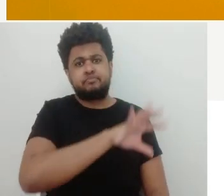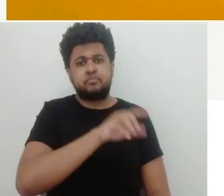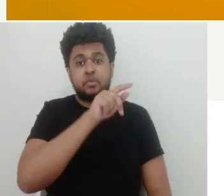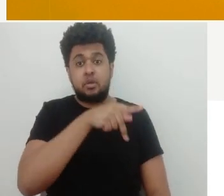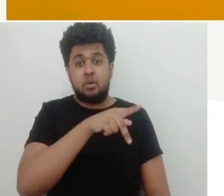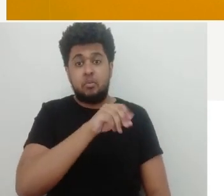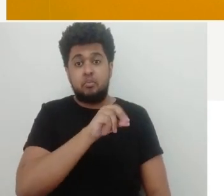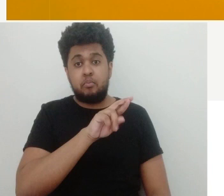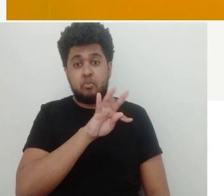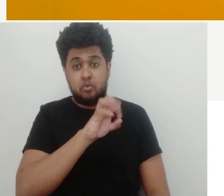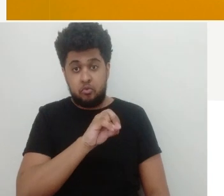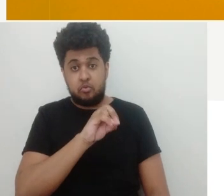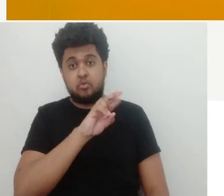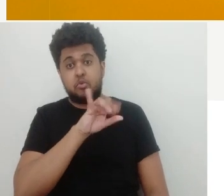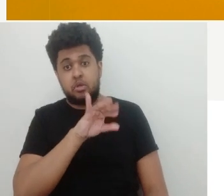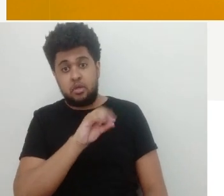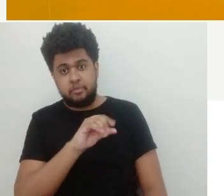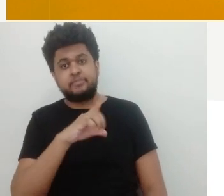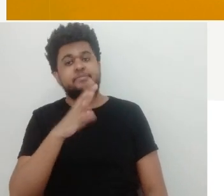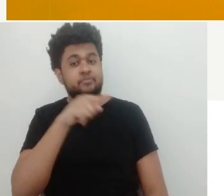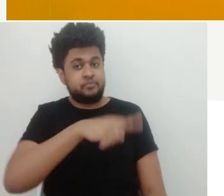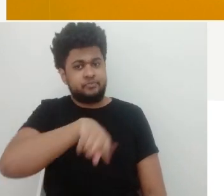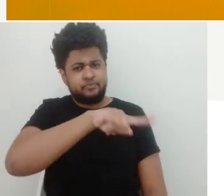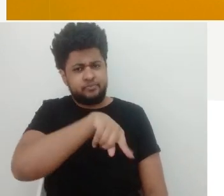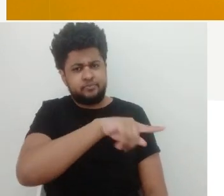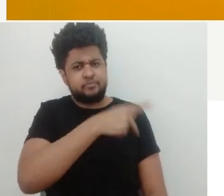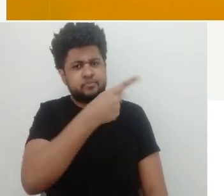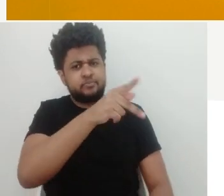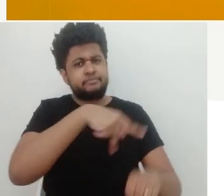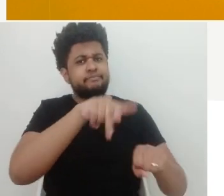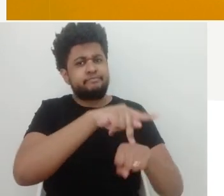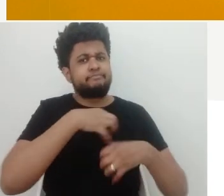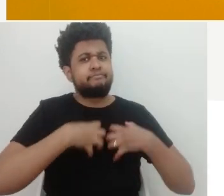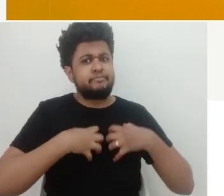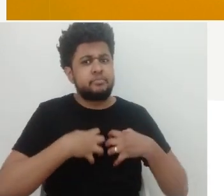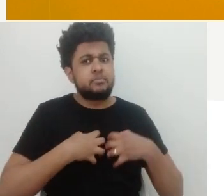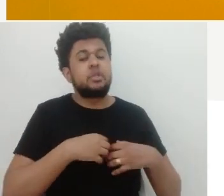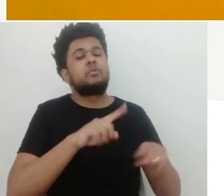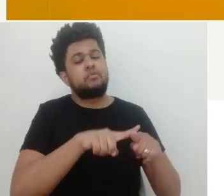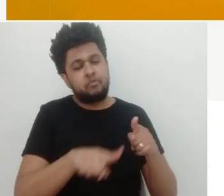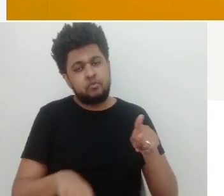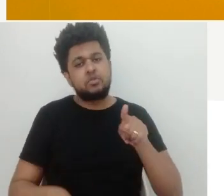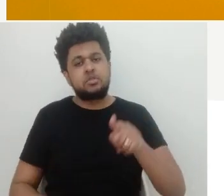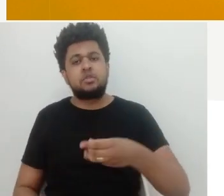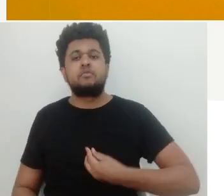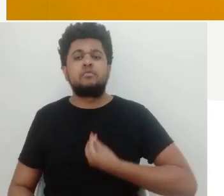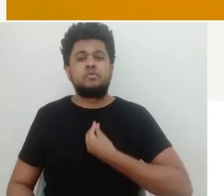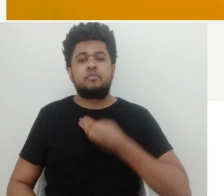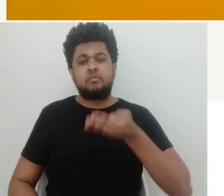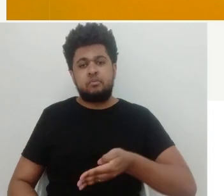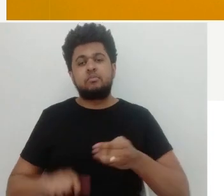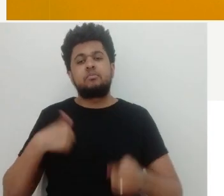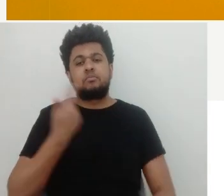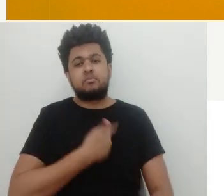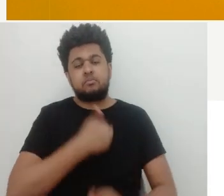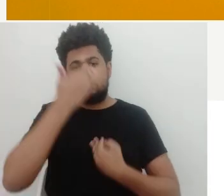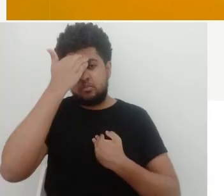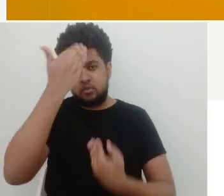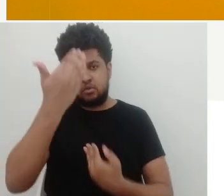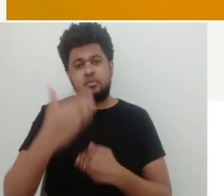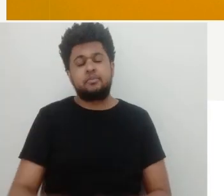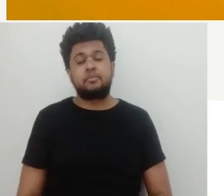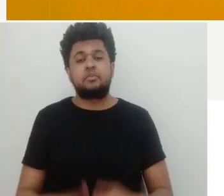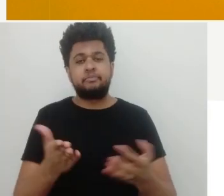uma tormenta e ainda assim você está aqui conosco, então agradecemos. Passo a palavra para você.